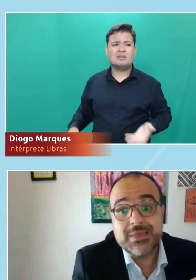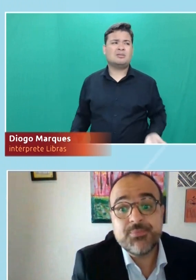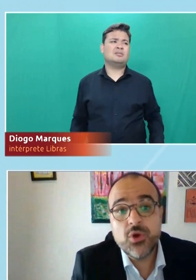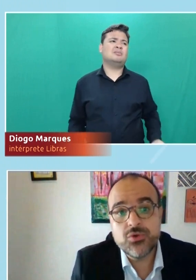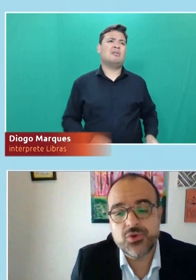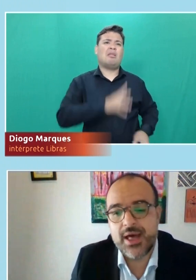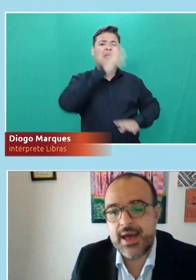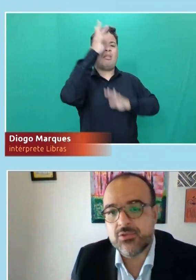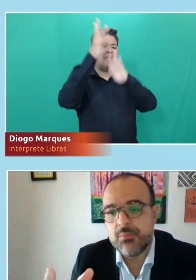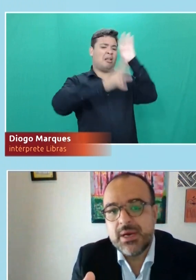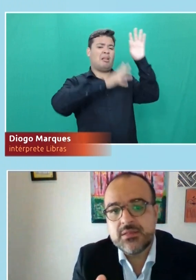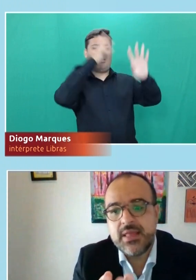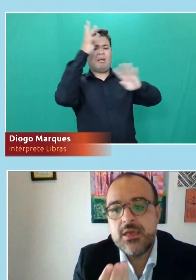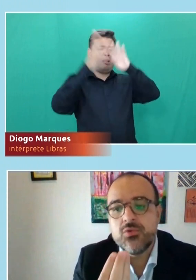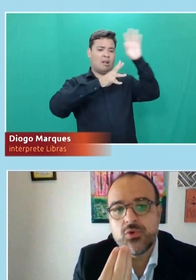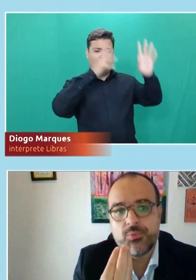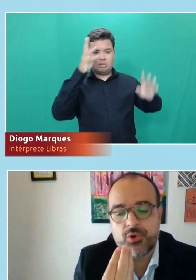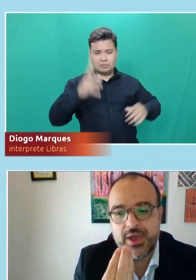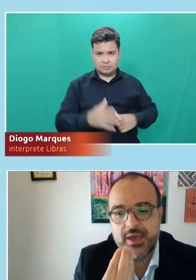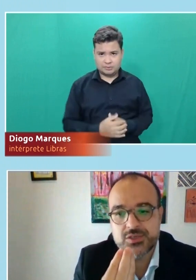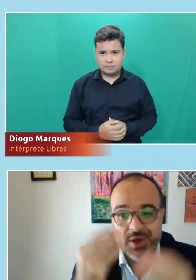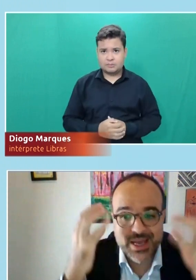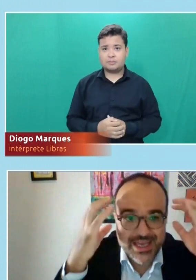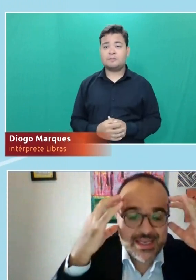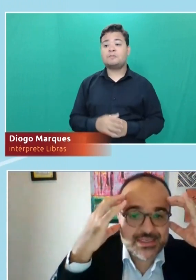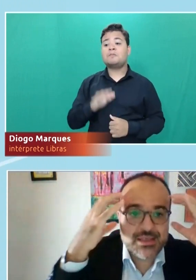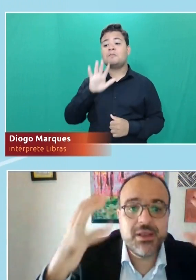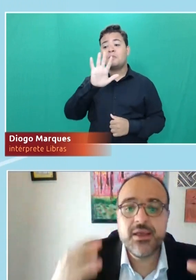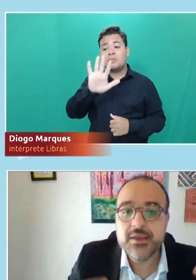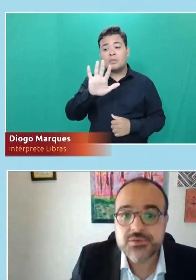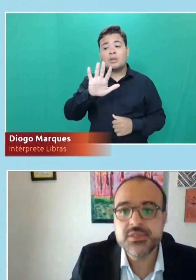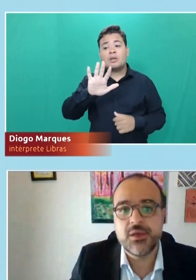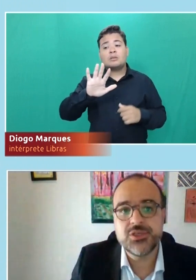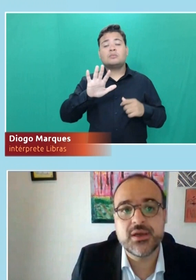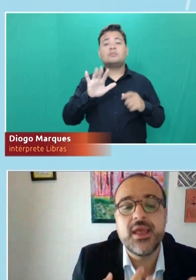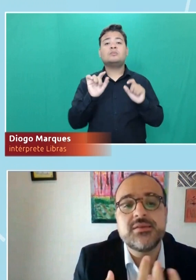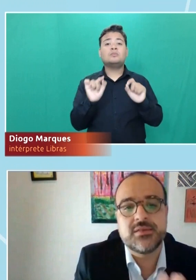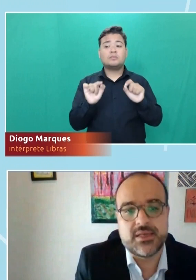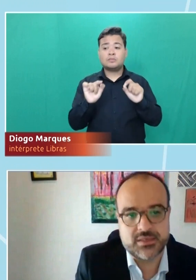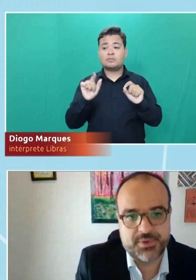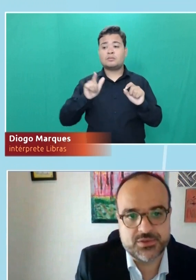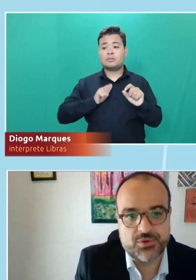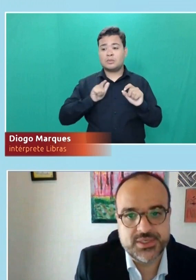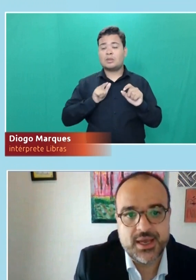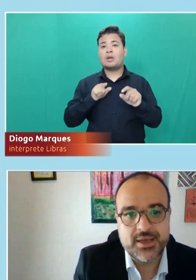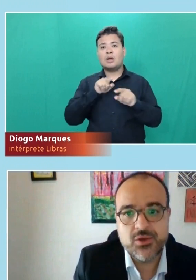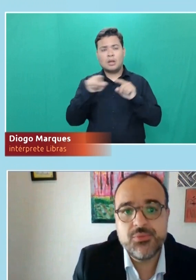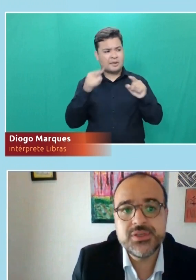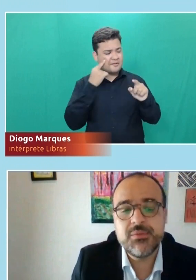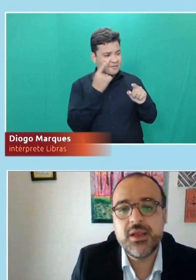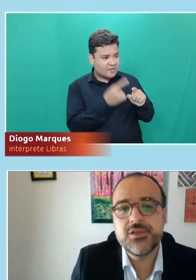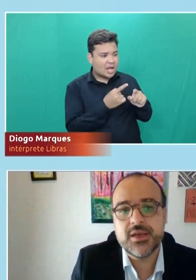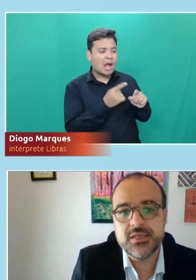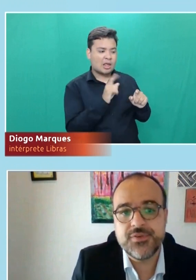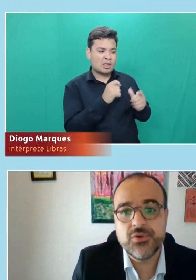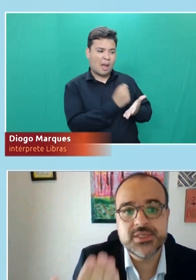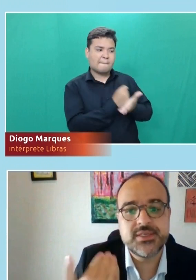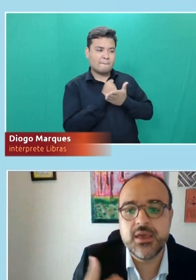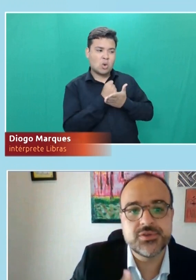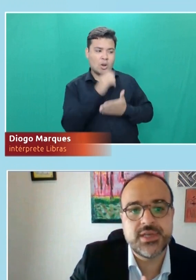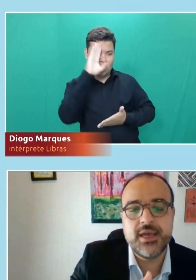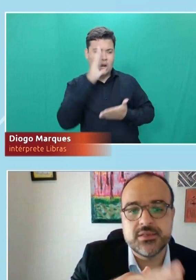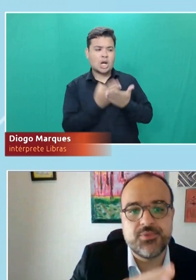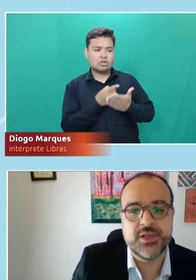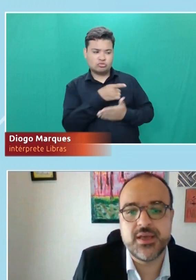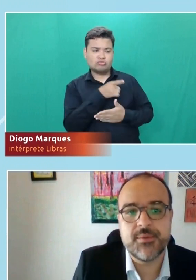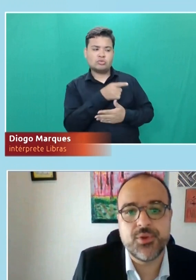alucinatória. Mas, por outro lado, mantém o grupo coeso e estabiliza o sistema de crenças dessas pessoas. Então, é muito semelhante àquelas figuras